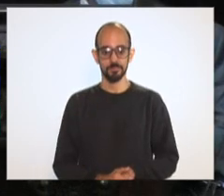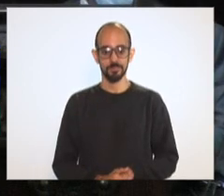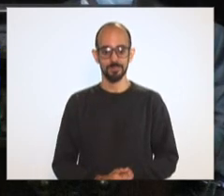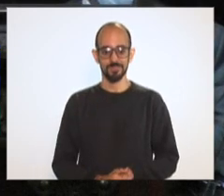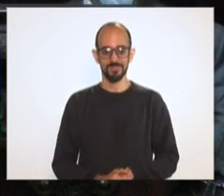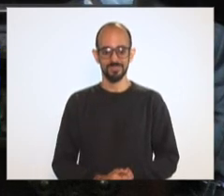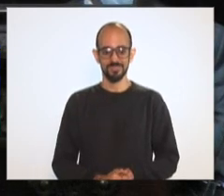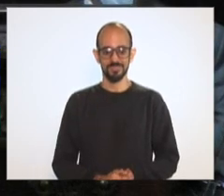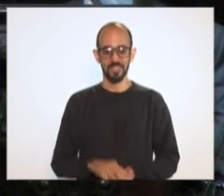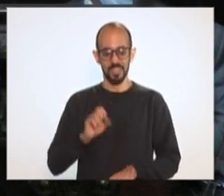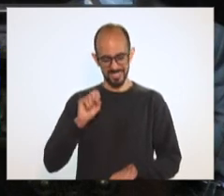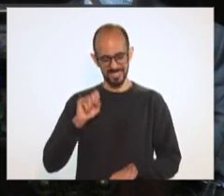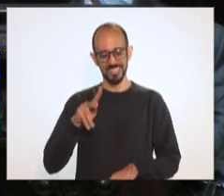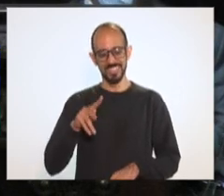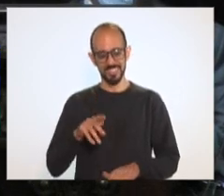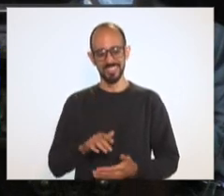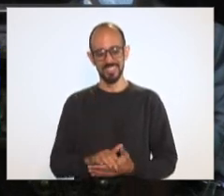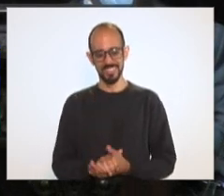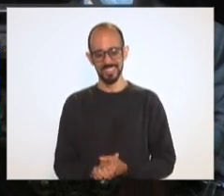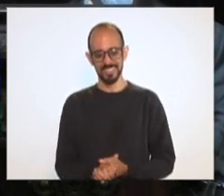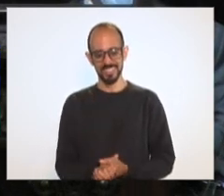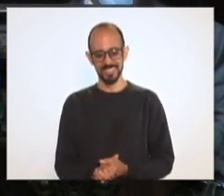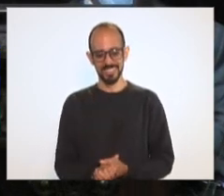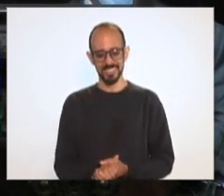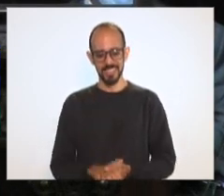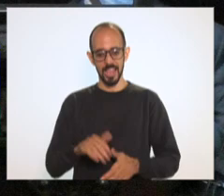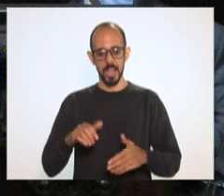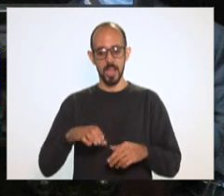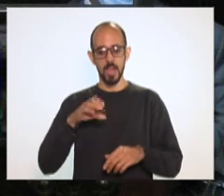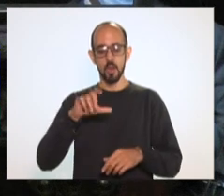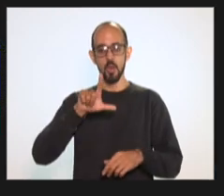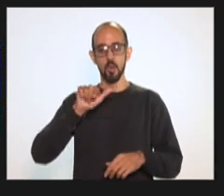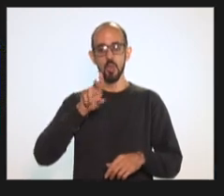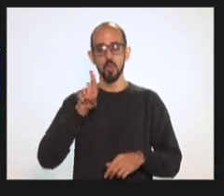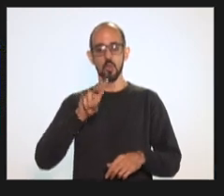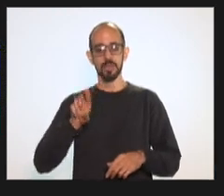Valeu. Pela Comissão de Tributação, deputado Luiz Paulo.